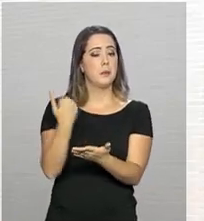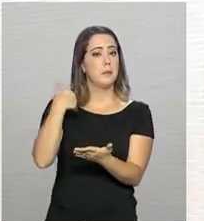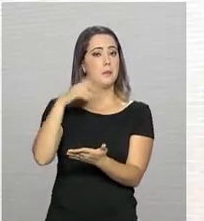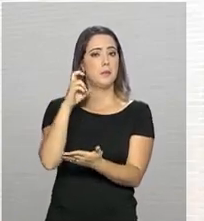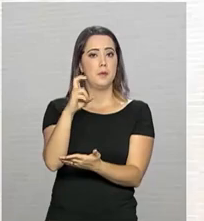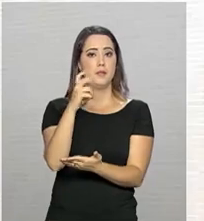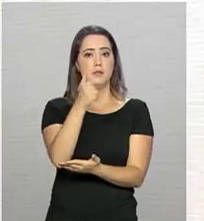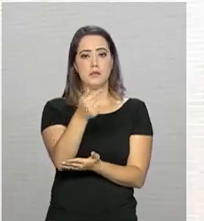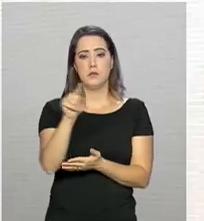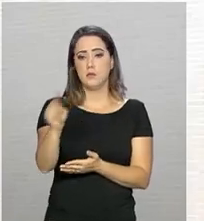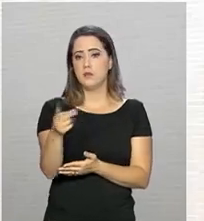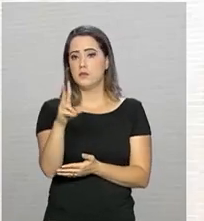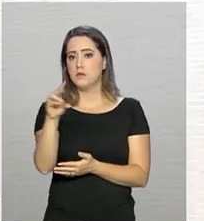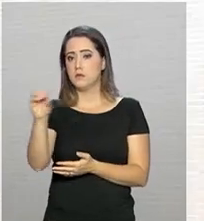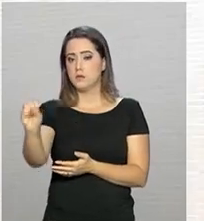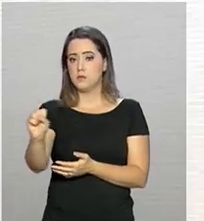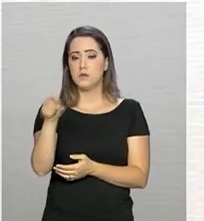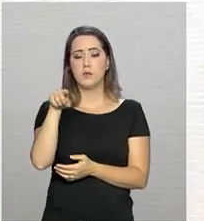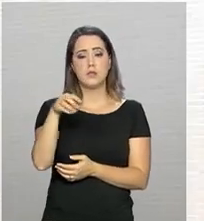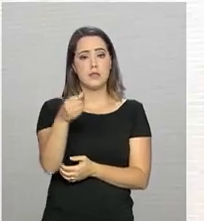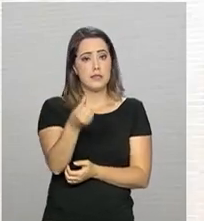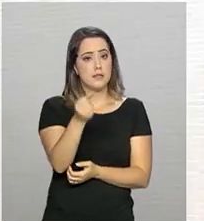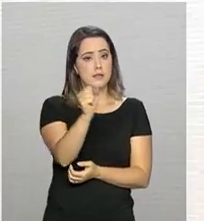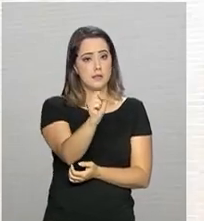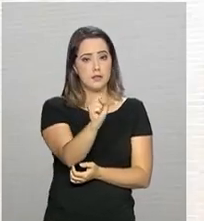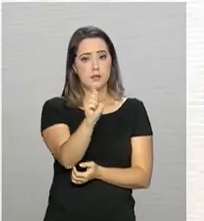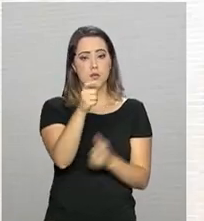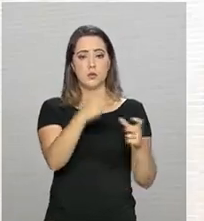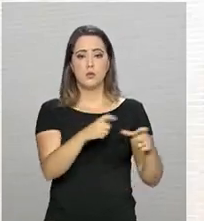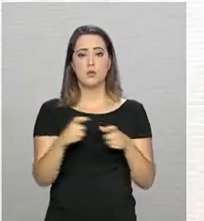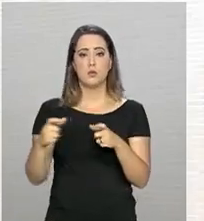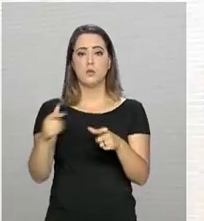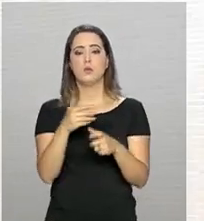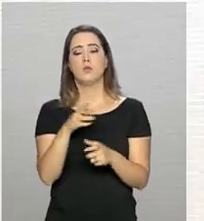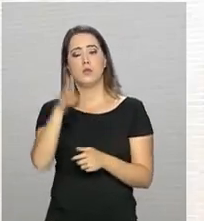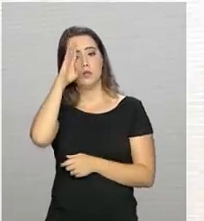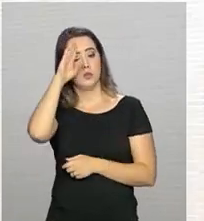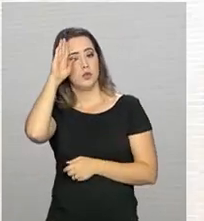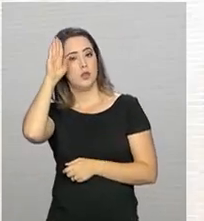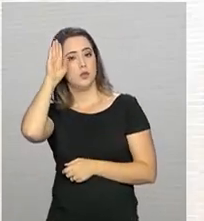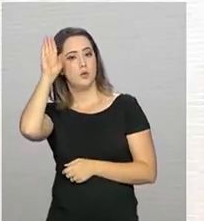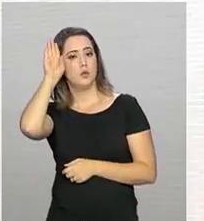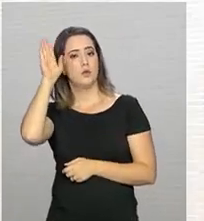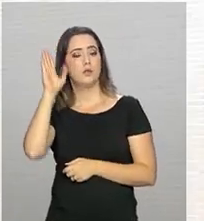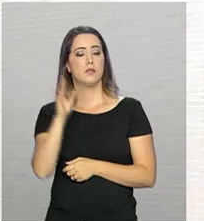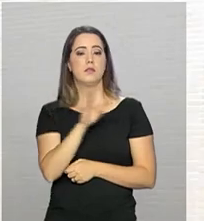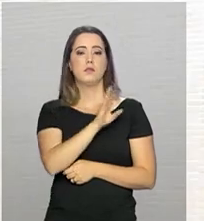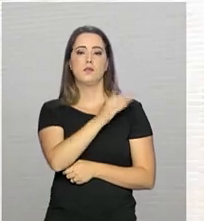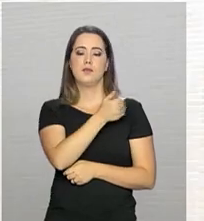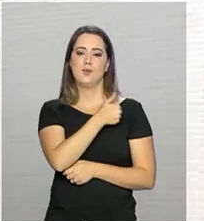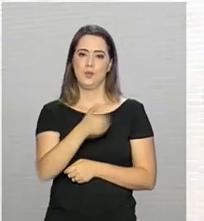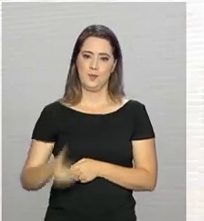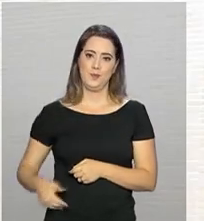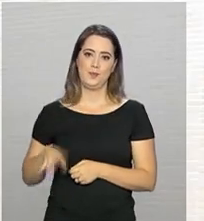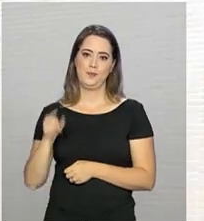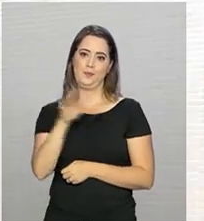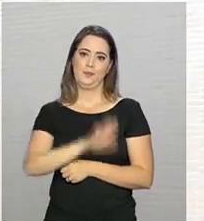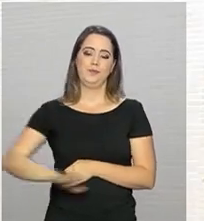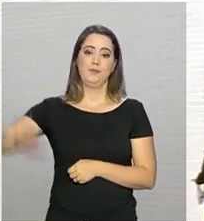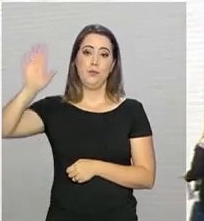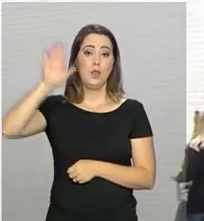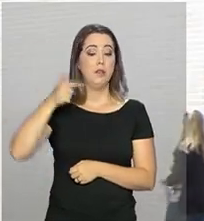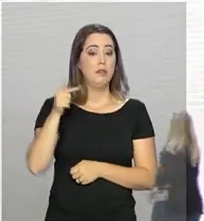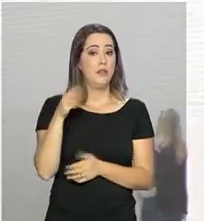57 mil vagas e 68 instituições públicas de ensino superior de todo o país que não foi aprovado na chamada